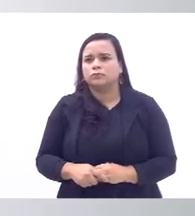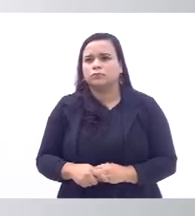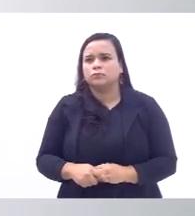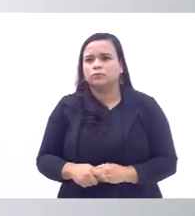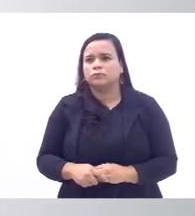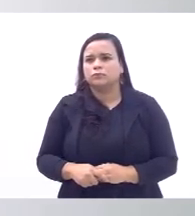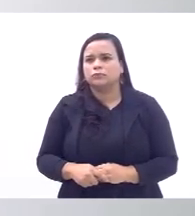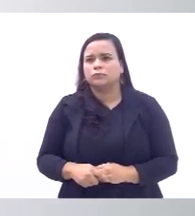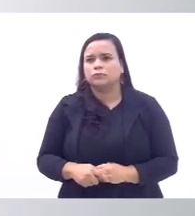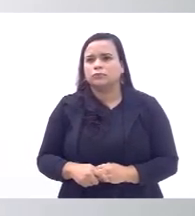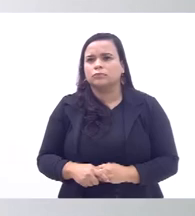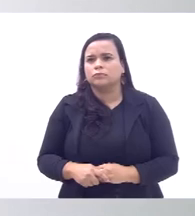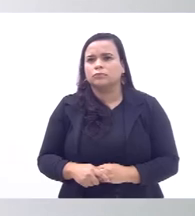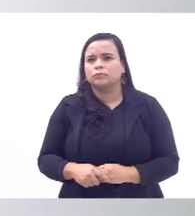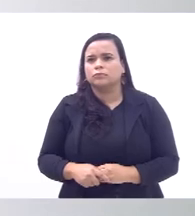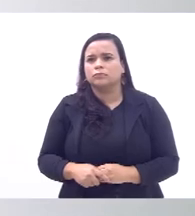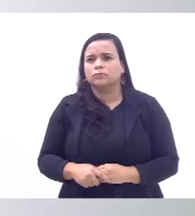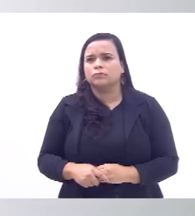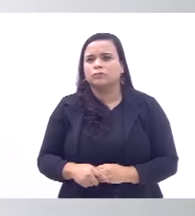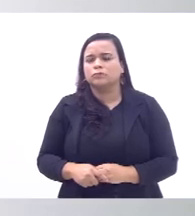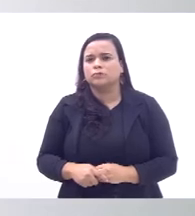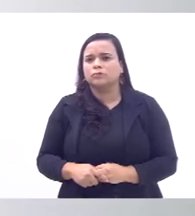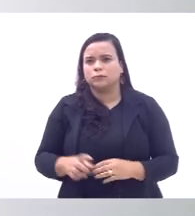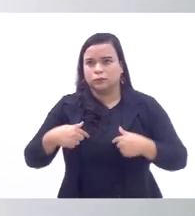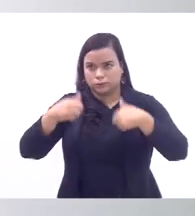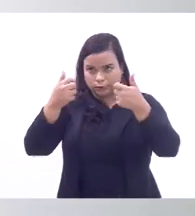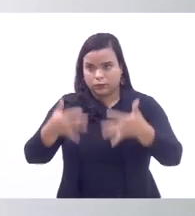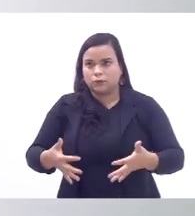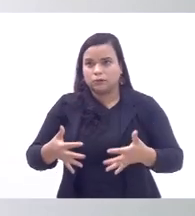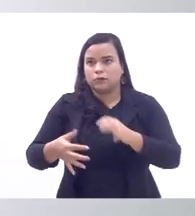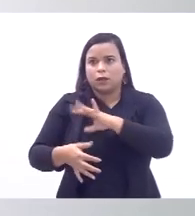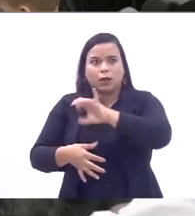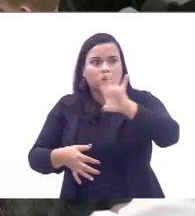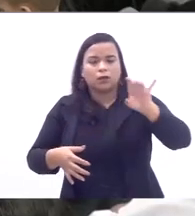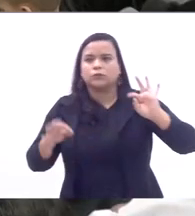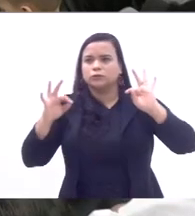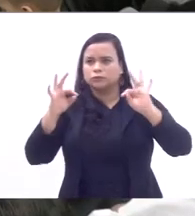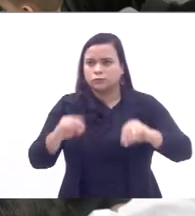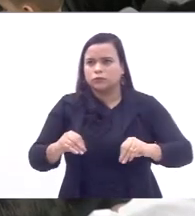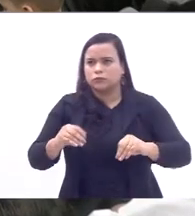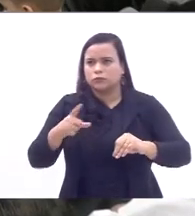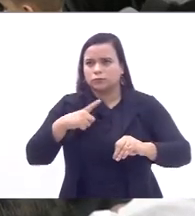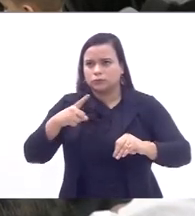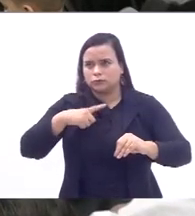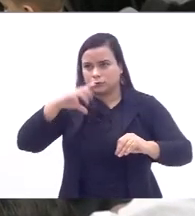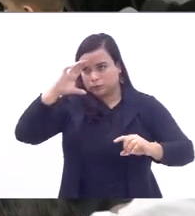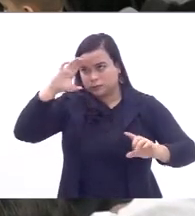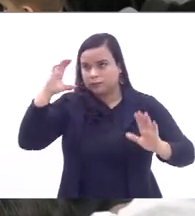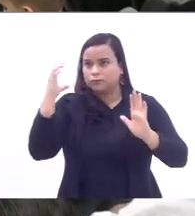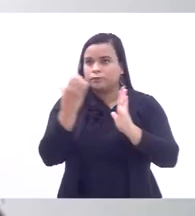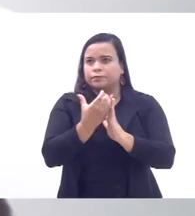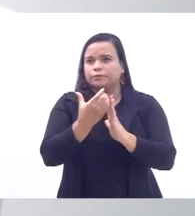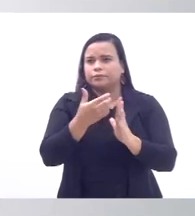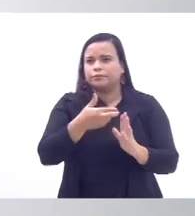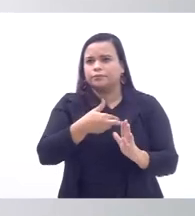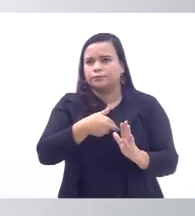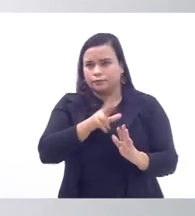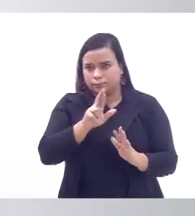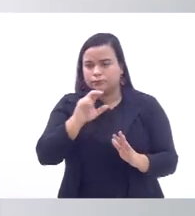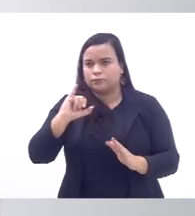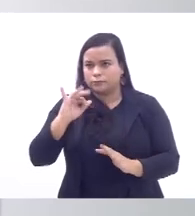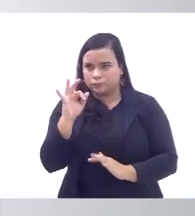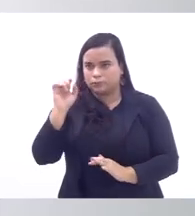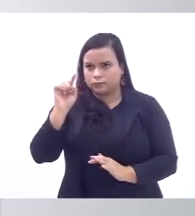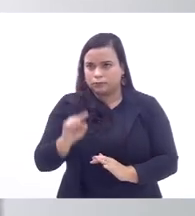ti gogo então tele Ifá. Eu estou falando com todo mundo que está cultuando Ifá. O Nibi Pekin hoje é o Aima